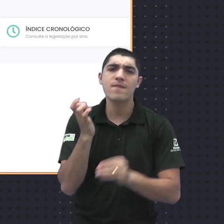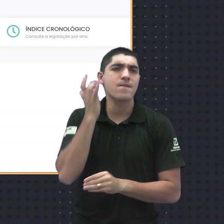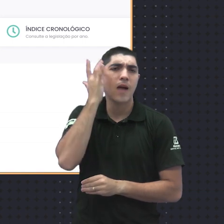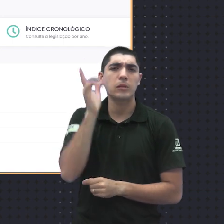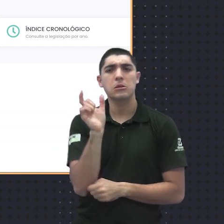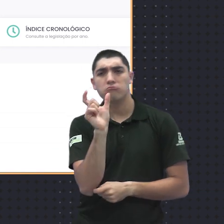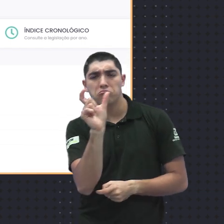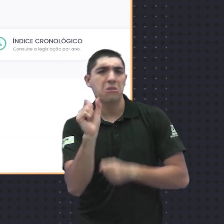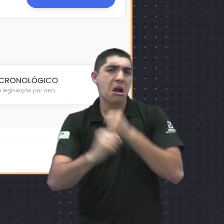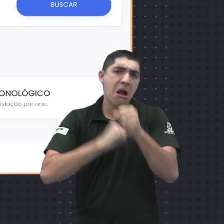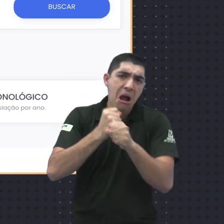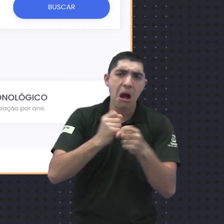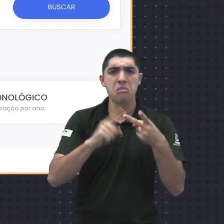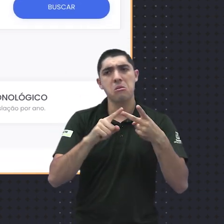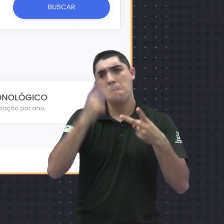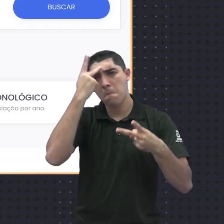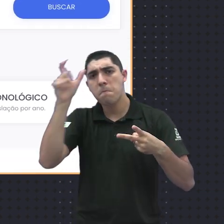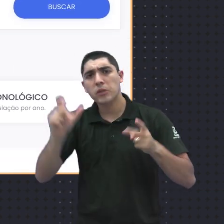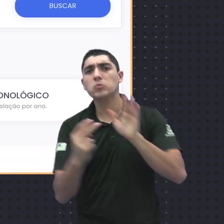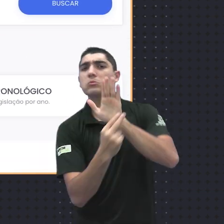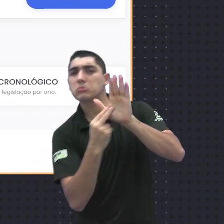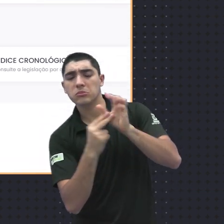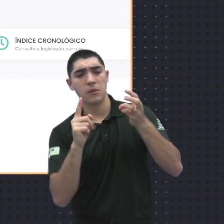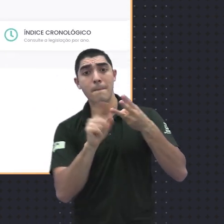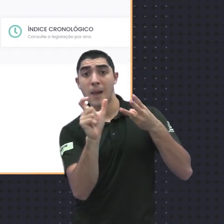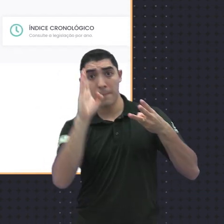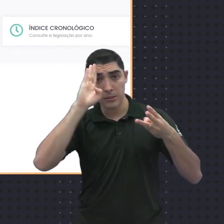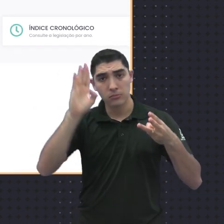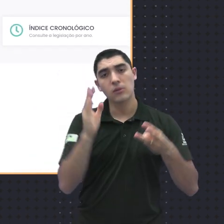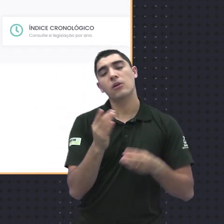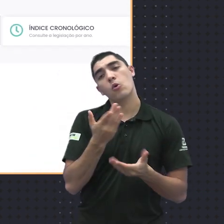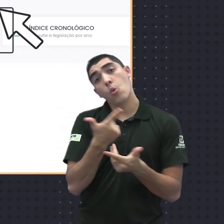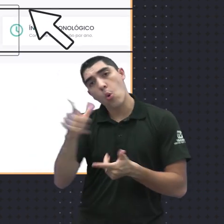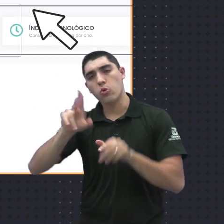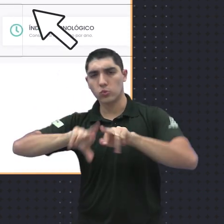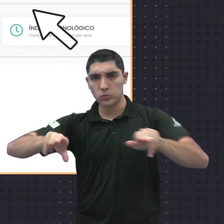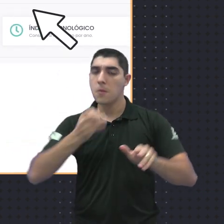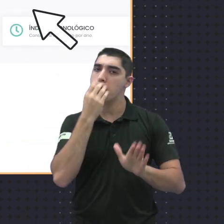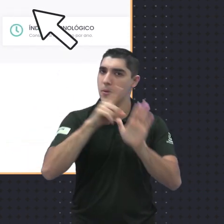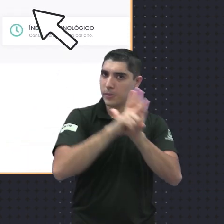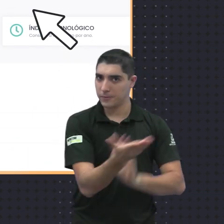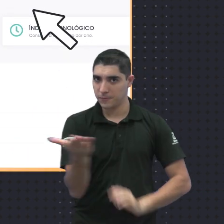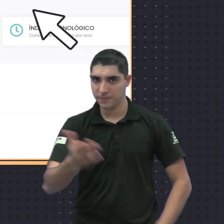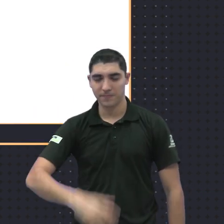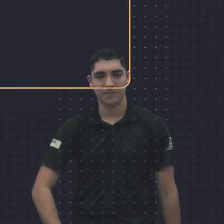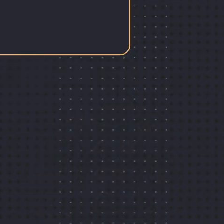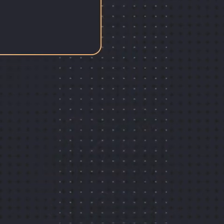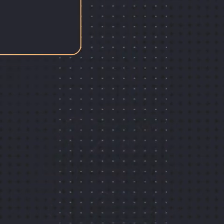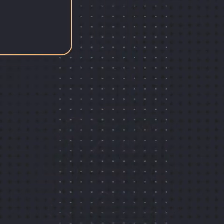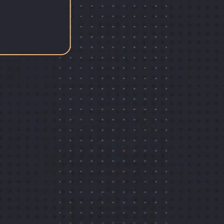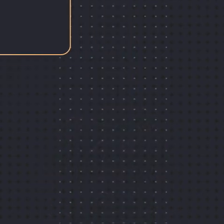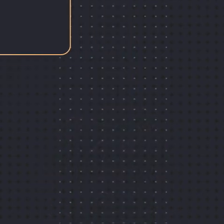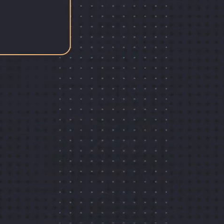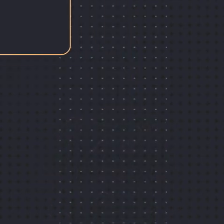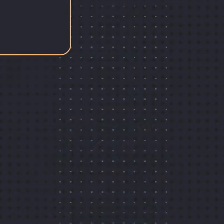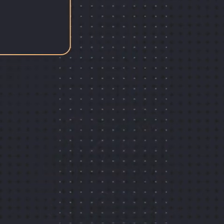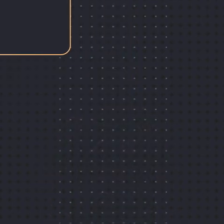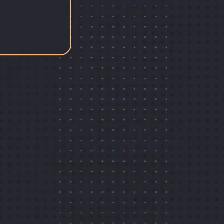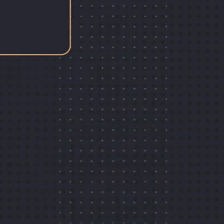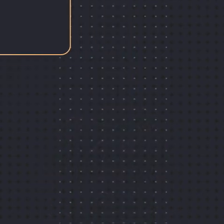Municipal. Aí é só consultar a lei pelo ano, autor, palavra-chave e outros filtros. Uma boa pesquisa.